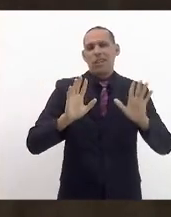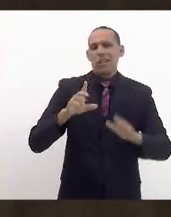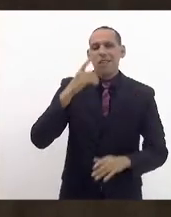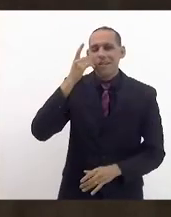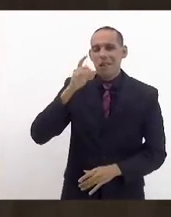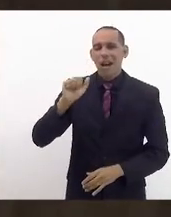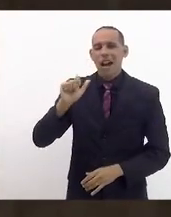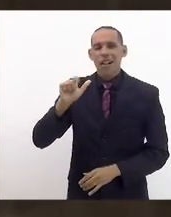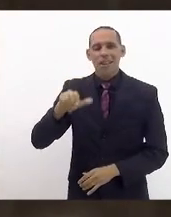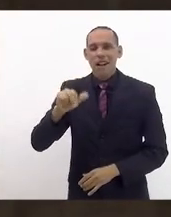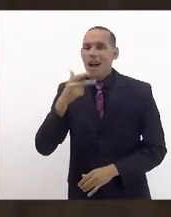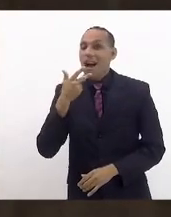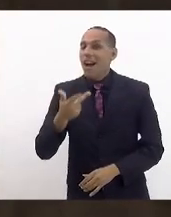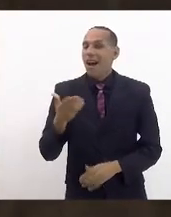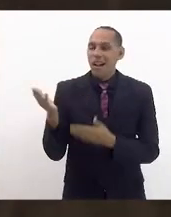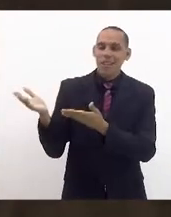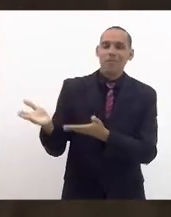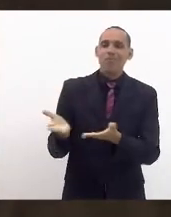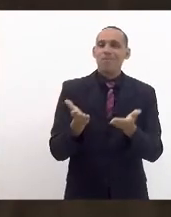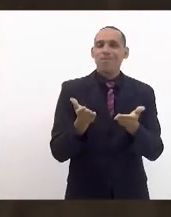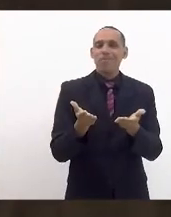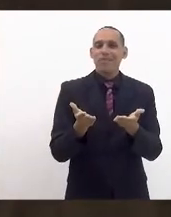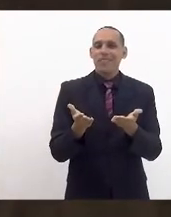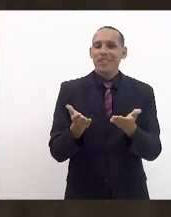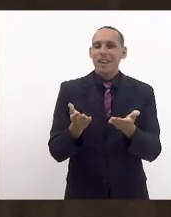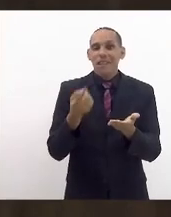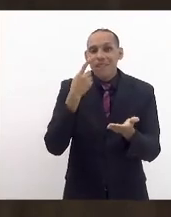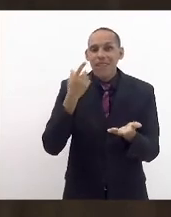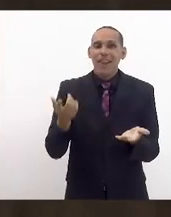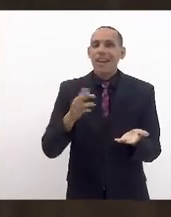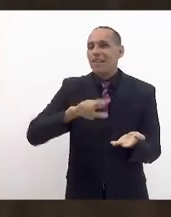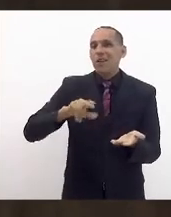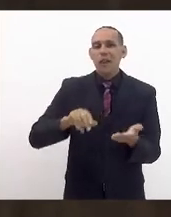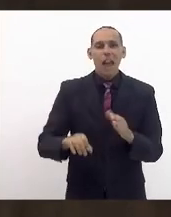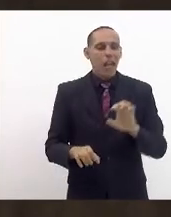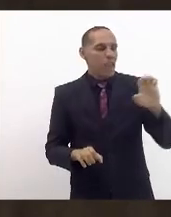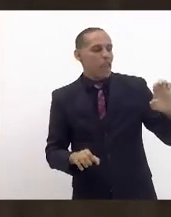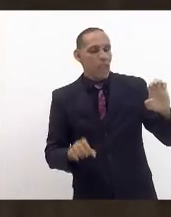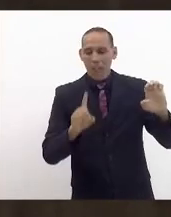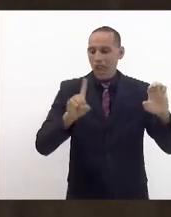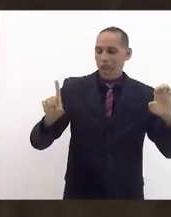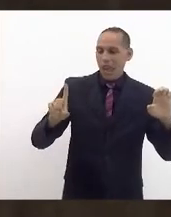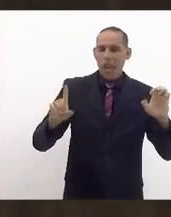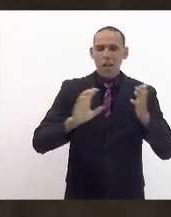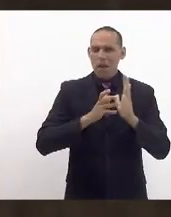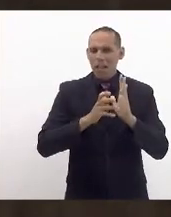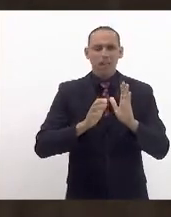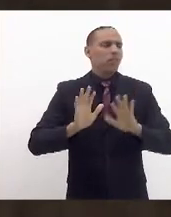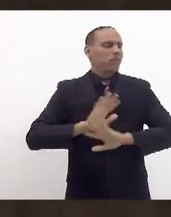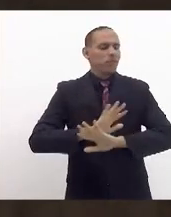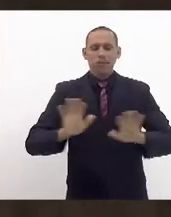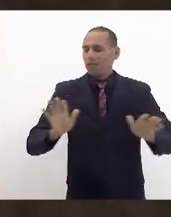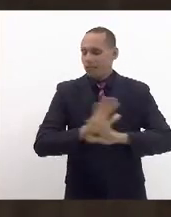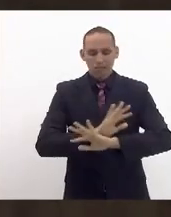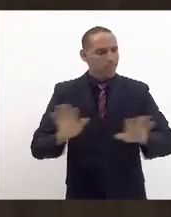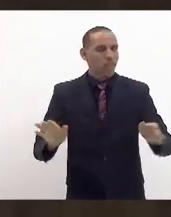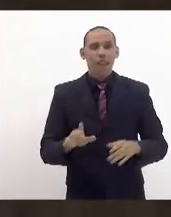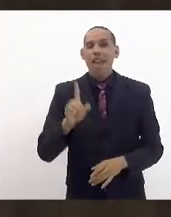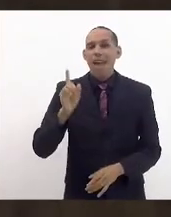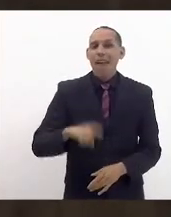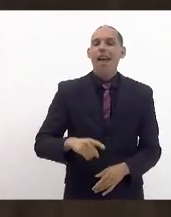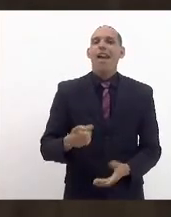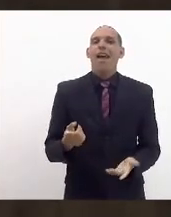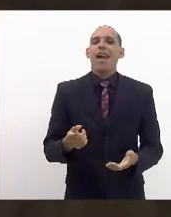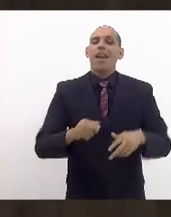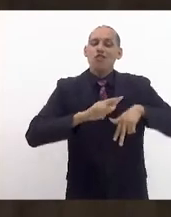essa questão, a gente vê que não é esquerda e direita, não é partido também. É de